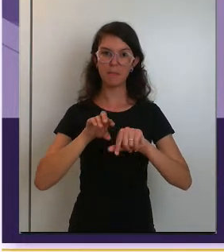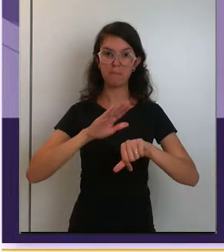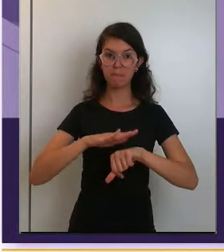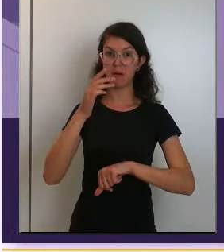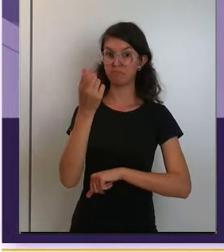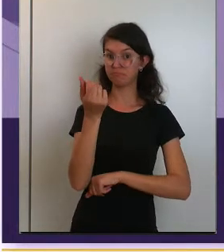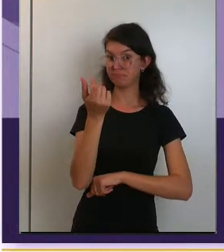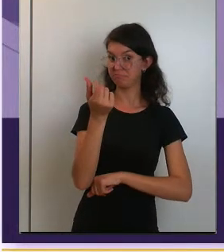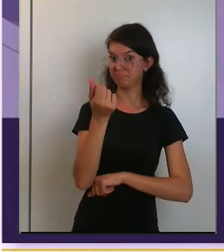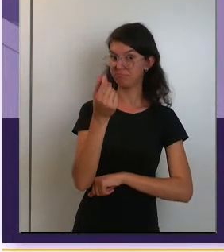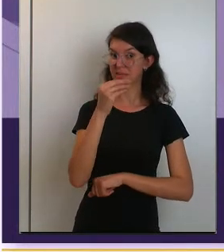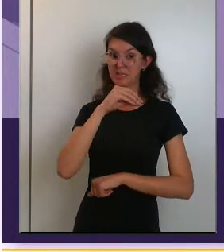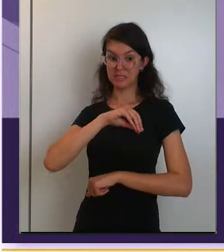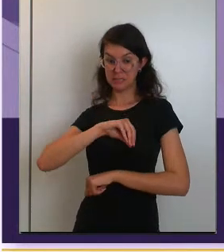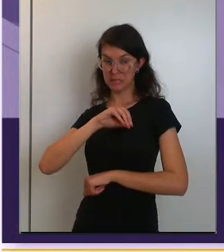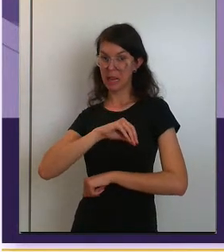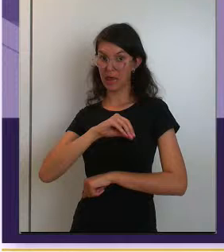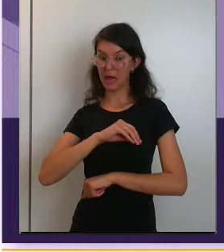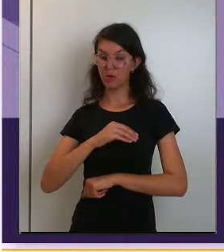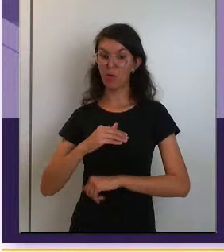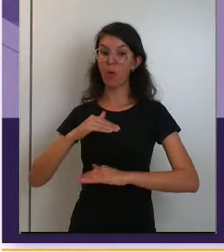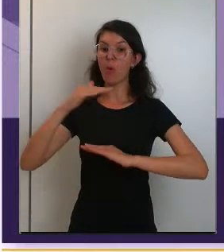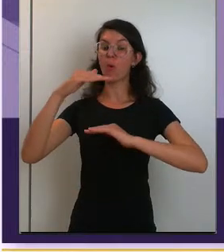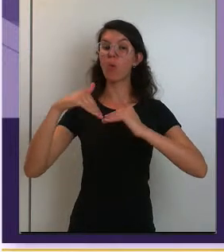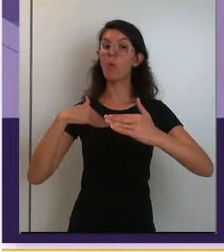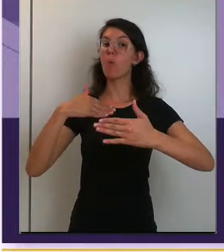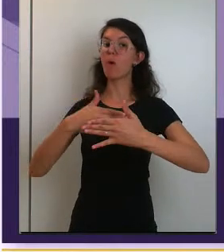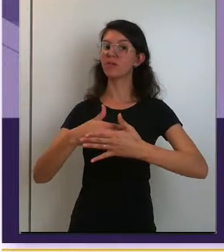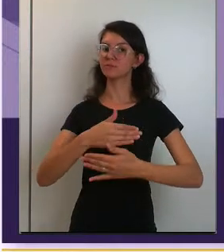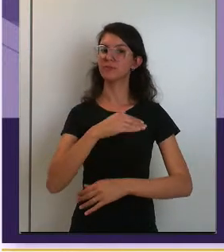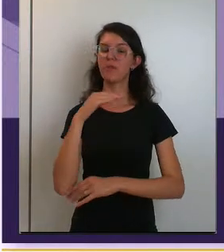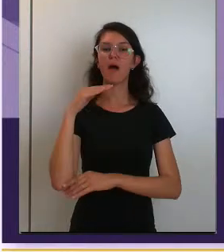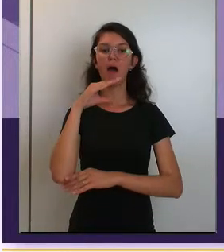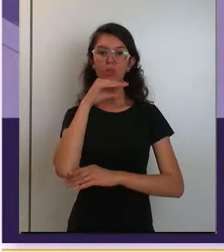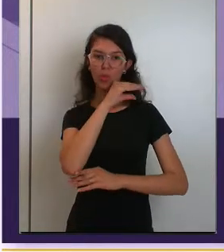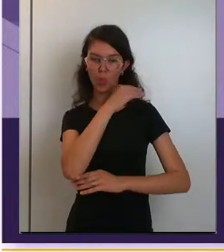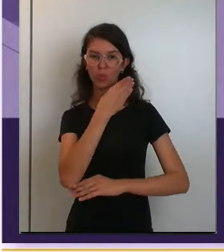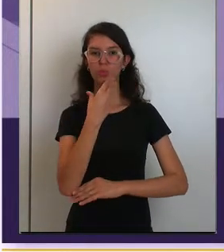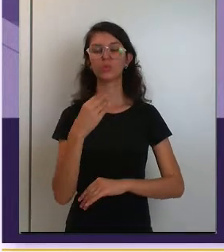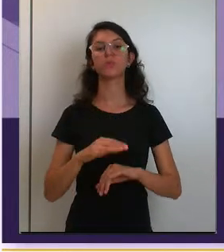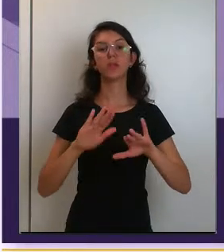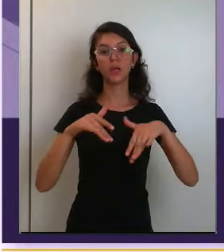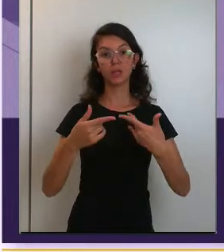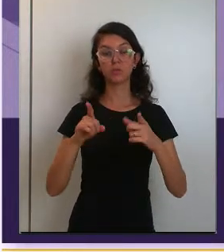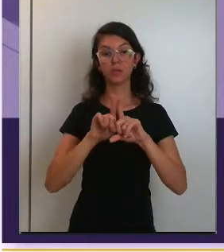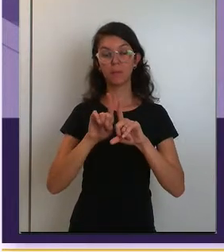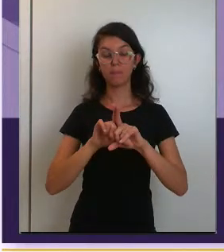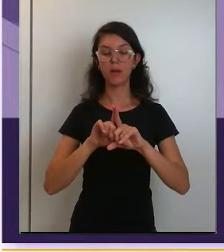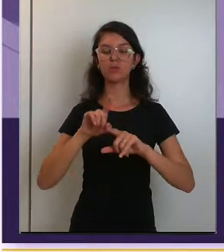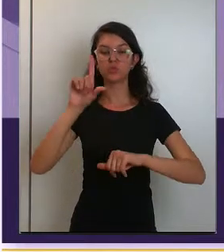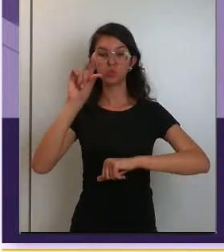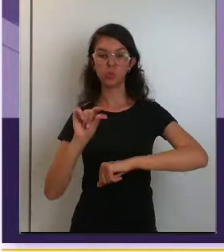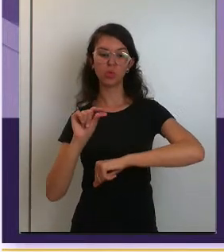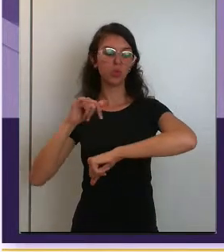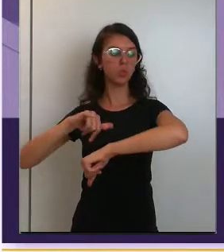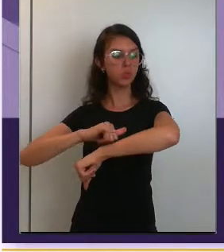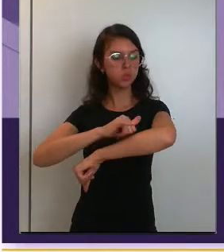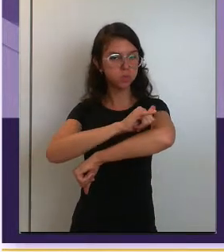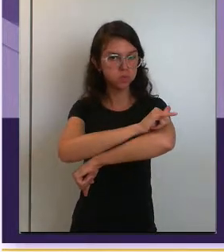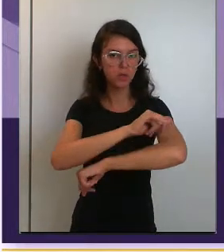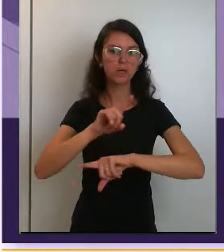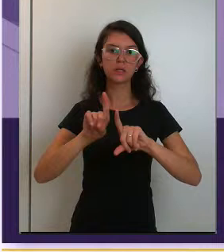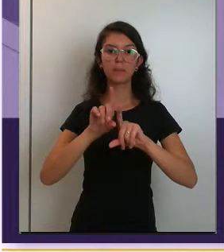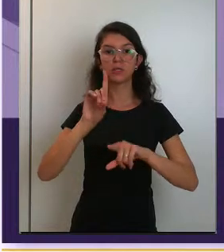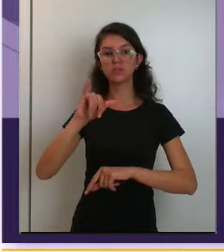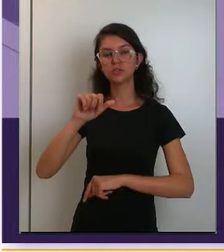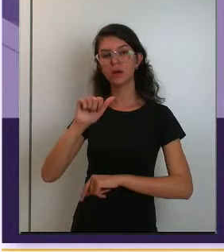inclusive na idade adulta, diminui a prevalência de obesidade, a chance de diabetes e de